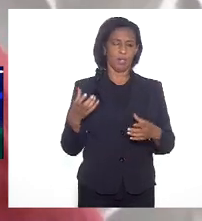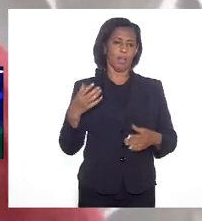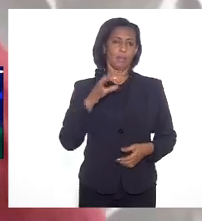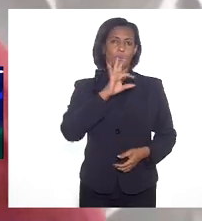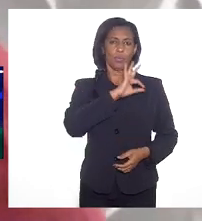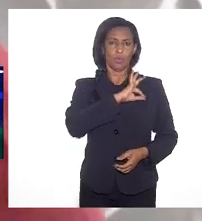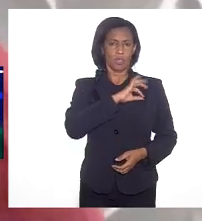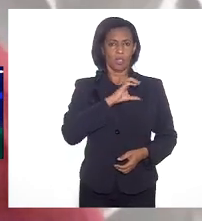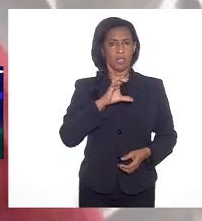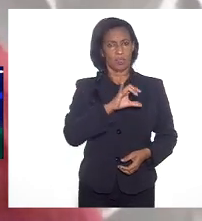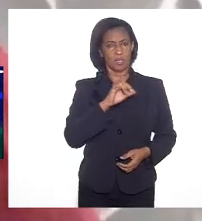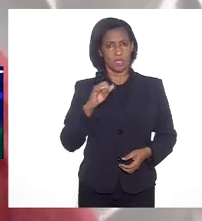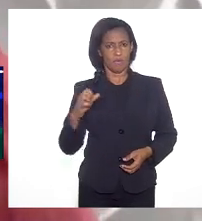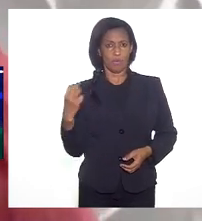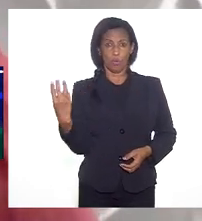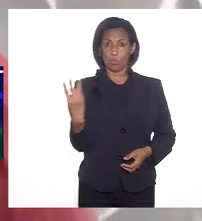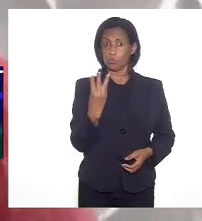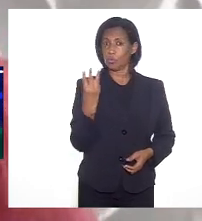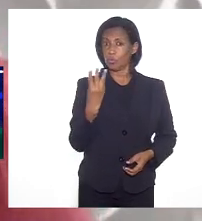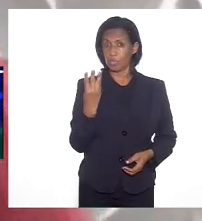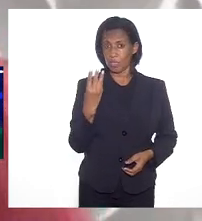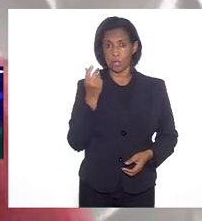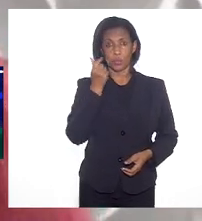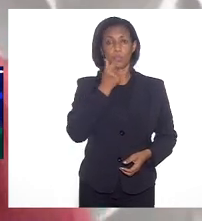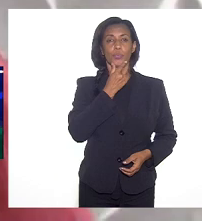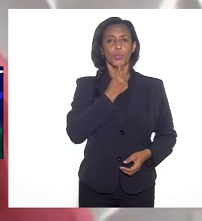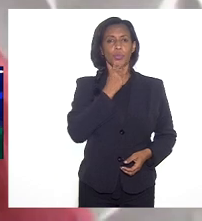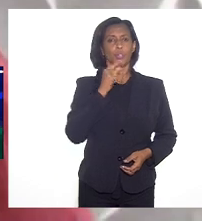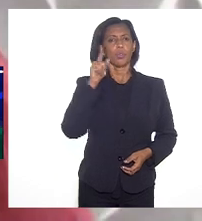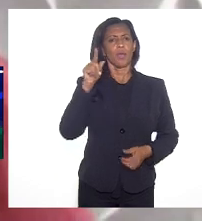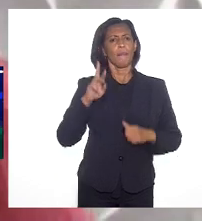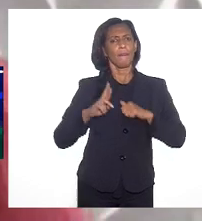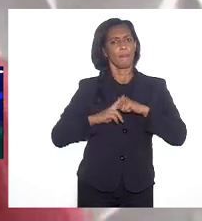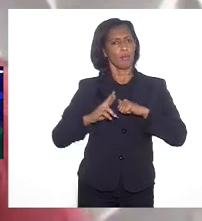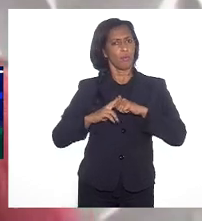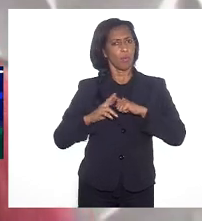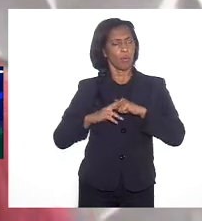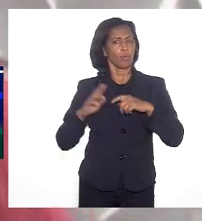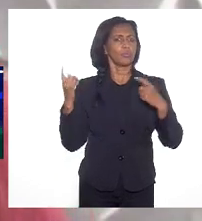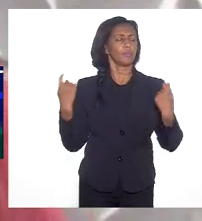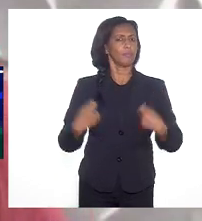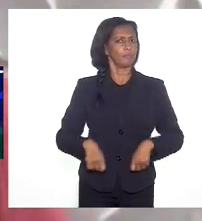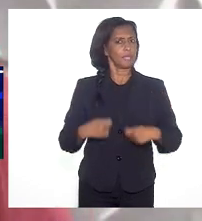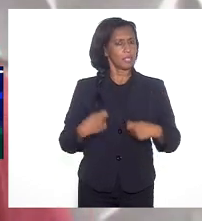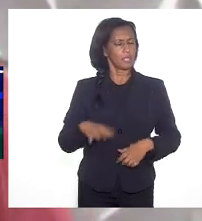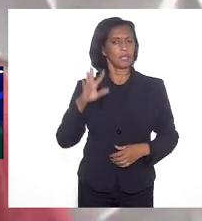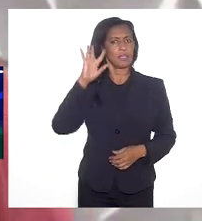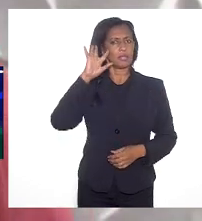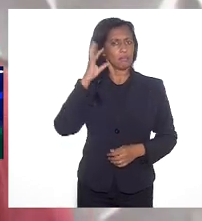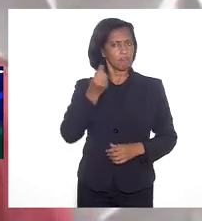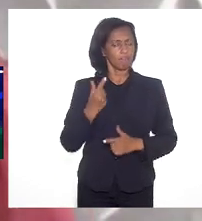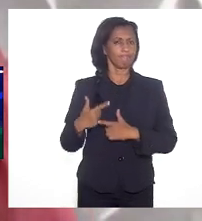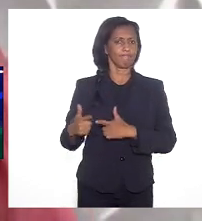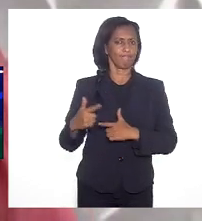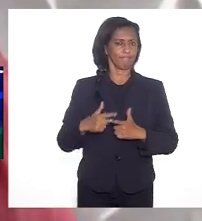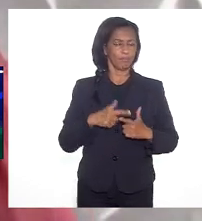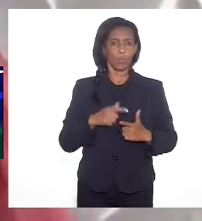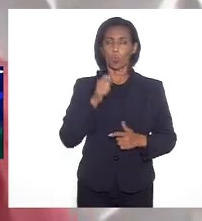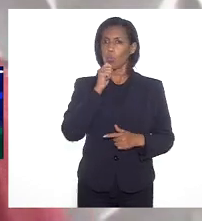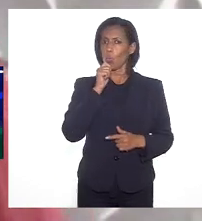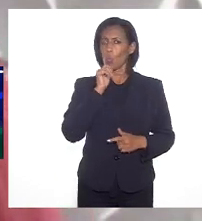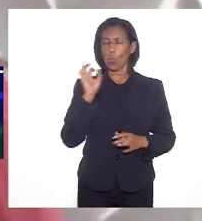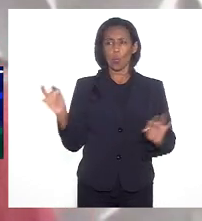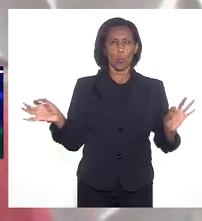Civil que é o caso dos três meninos de Belfort que precisa ser solucionado e que não há